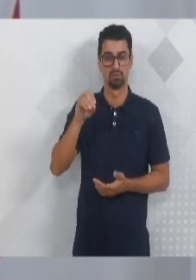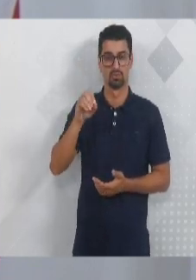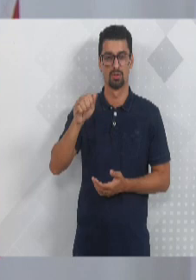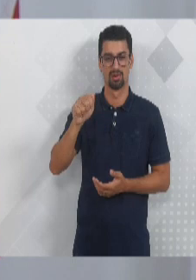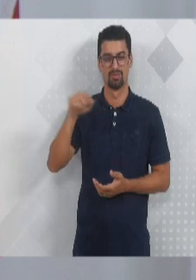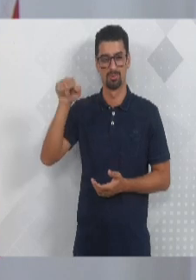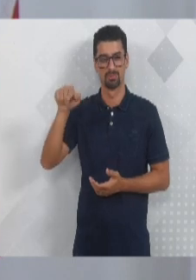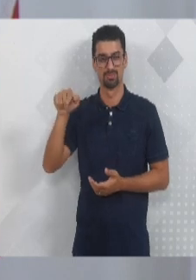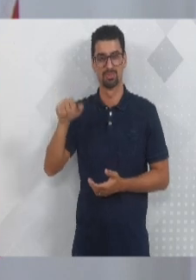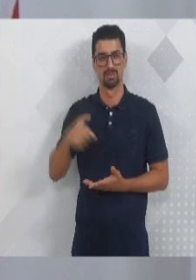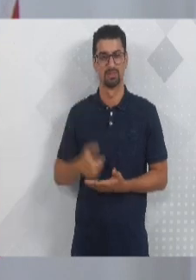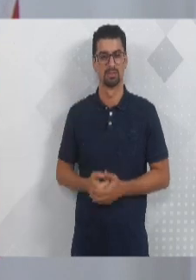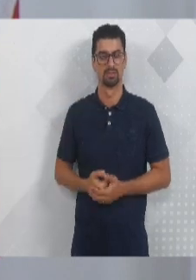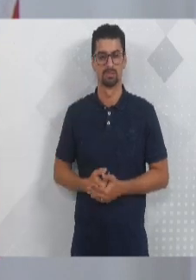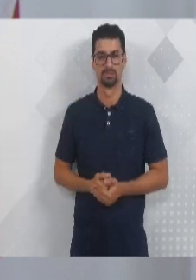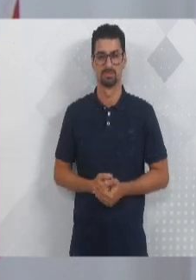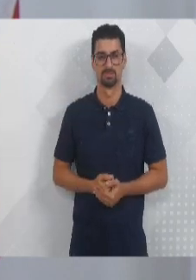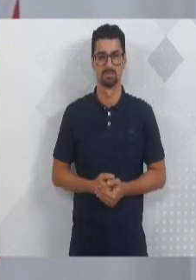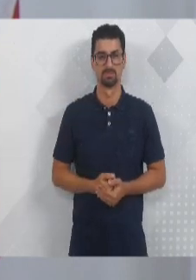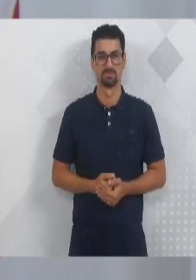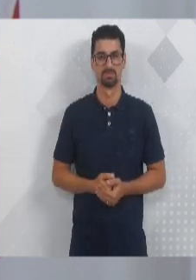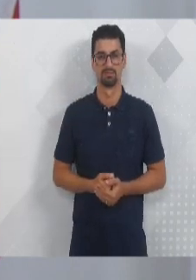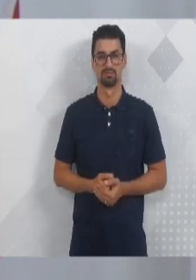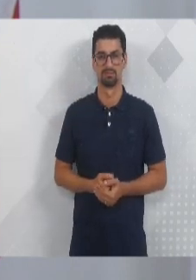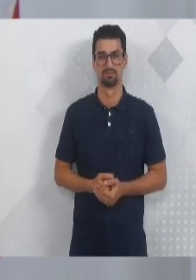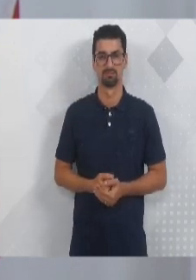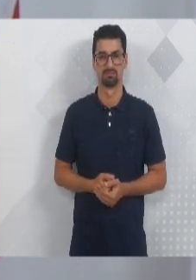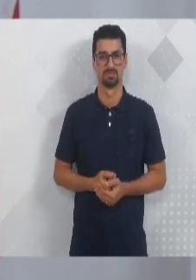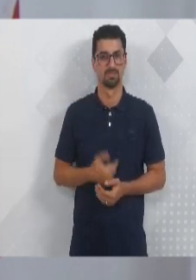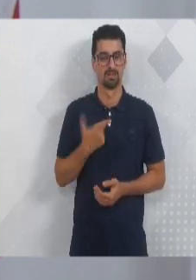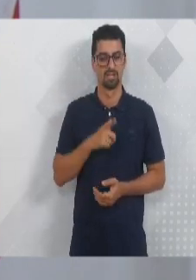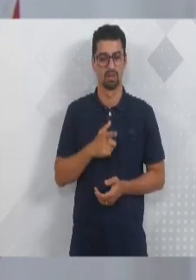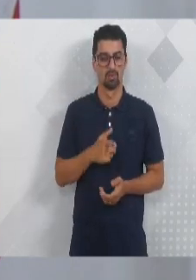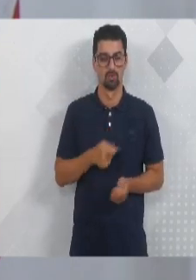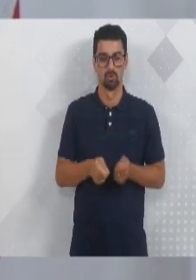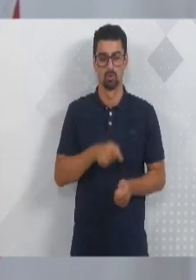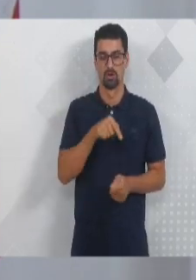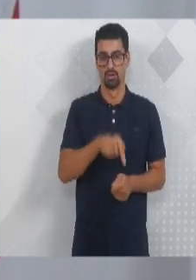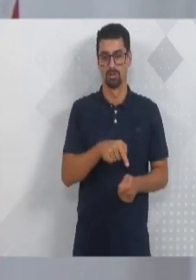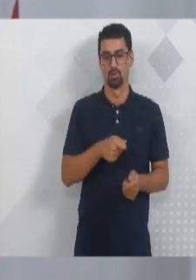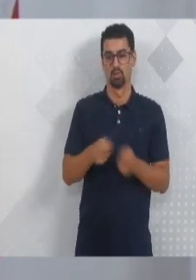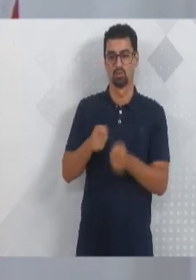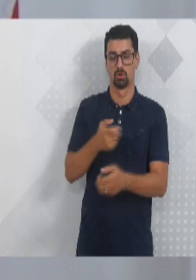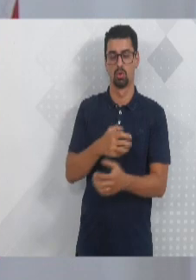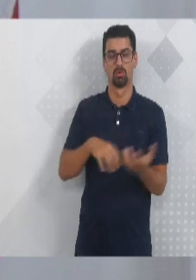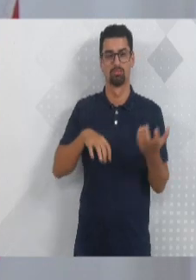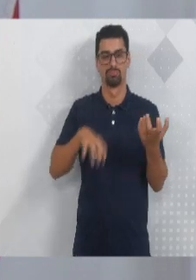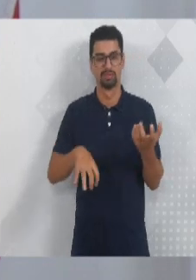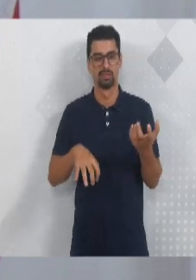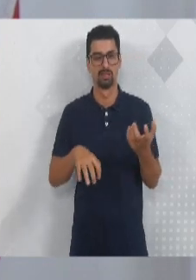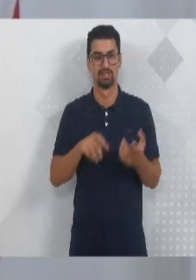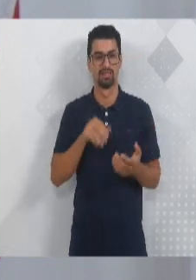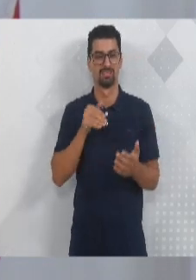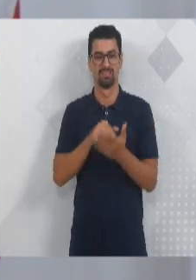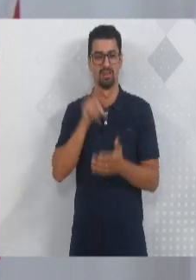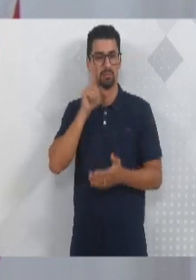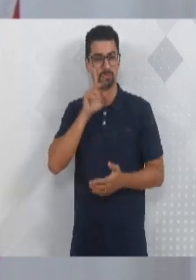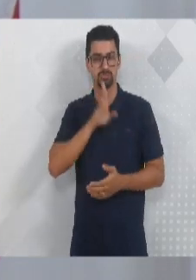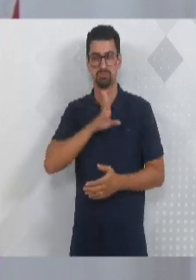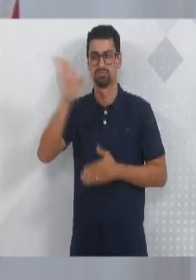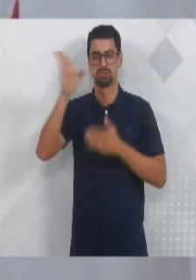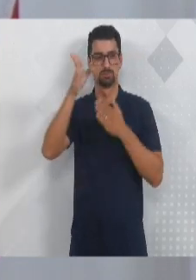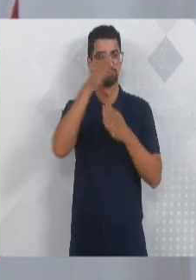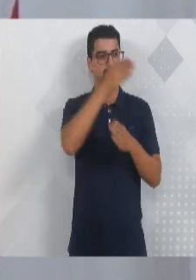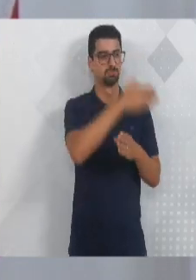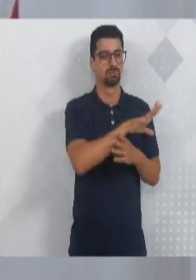Paulo não não segurou por aqui ele segurou em Brasília segurou até nos Estados Unidos para buscar dinheiro